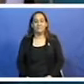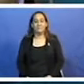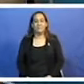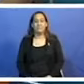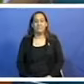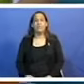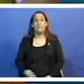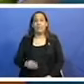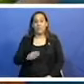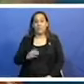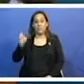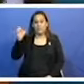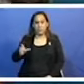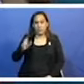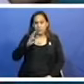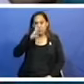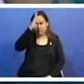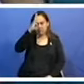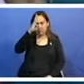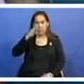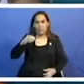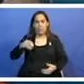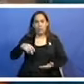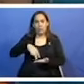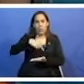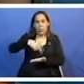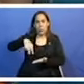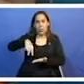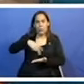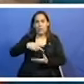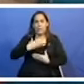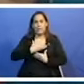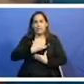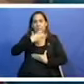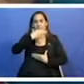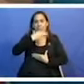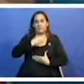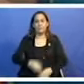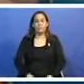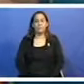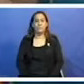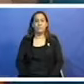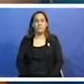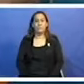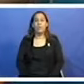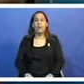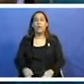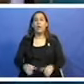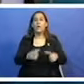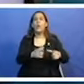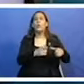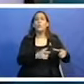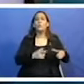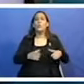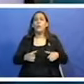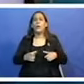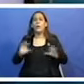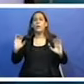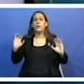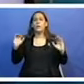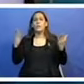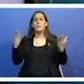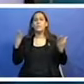principal era a girafa, era o baile da girafa. Em qual espaço aconteceu o baile? Na onde